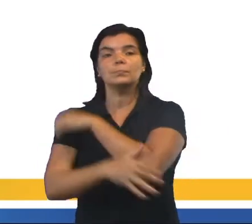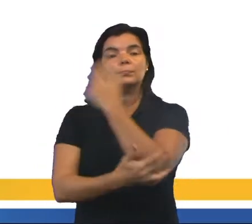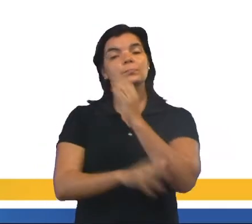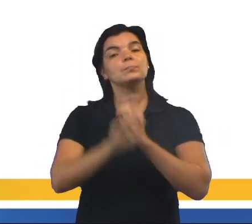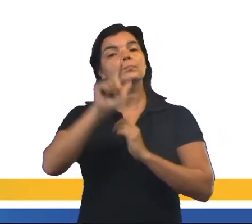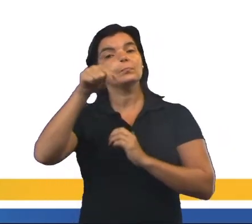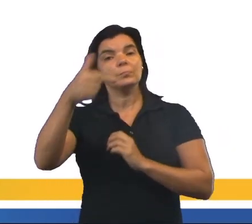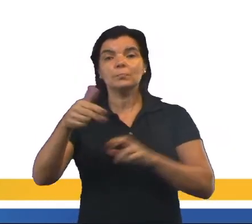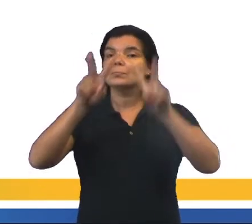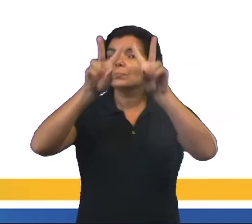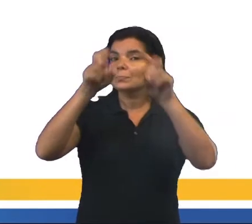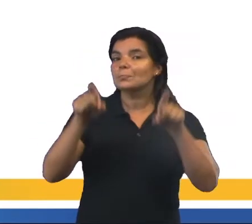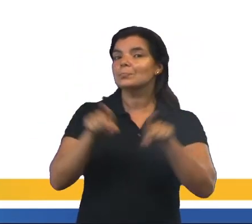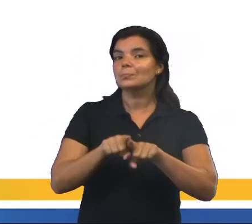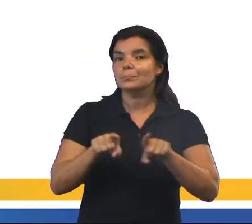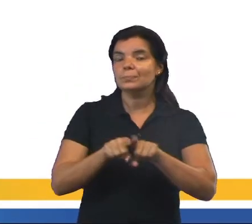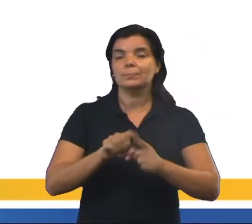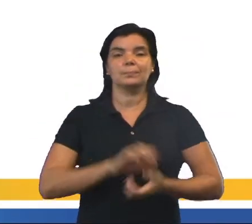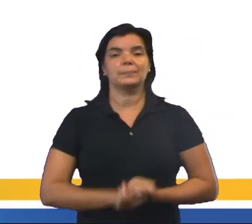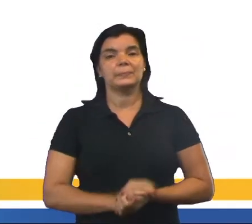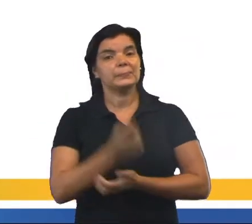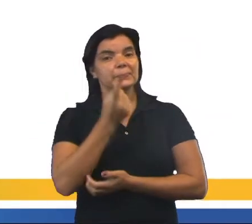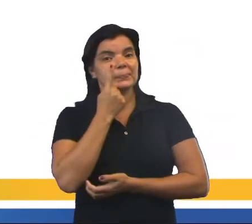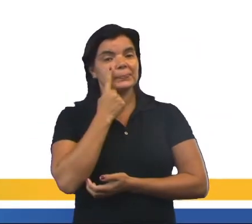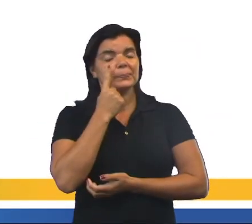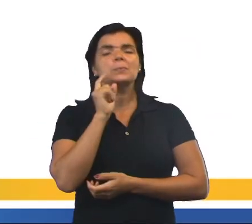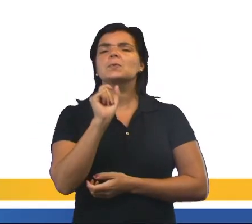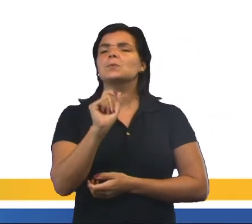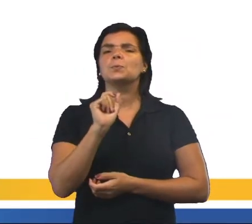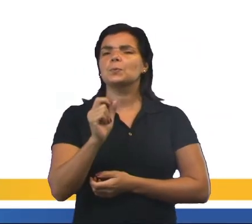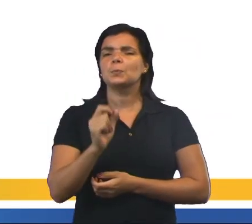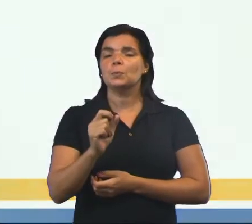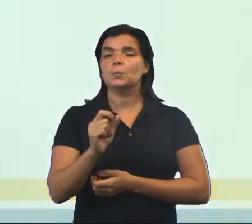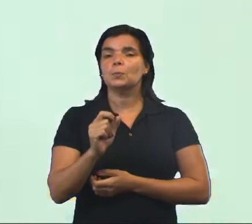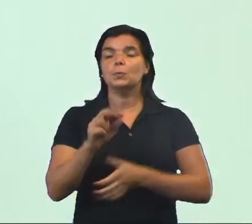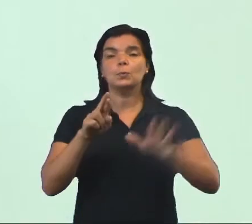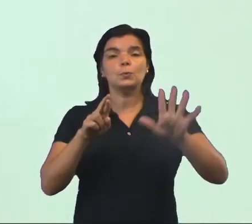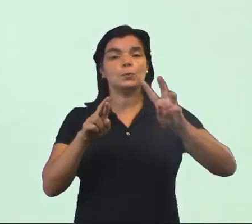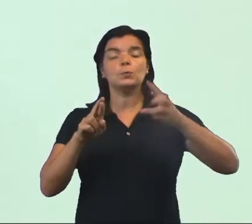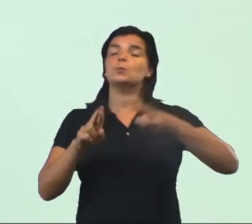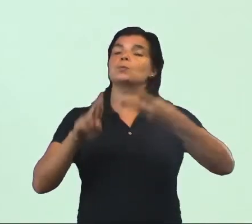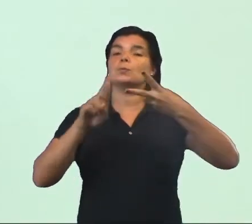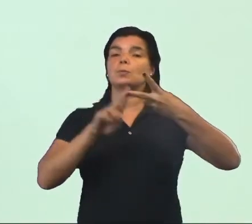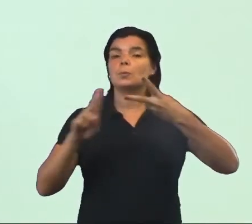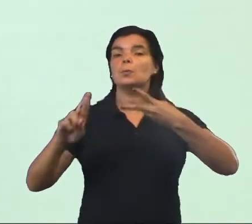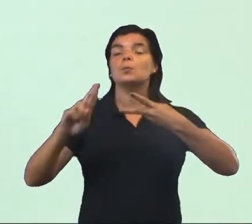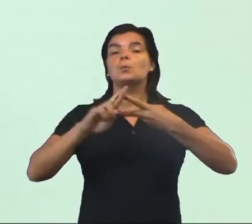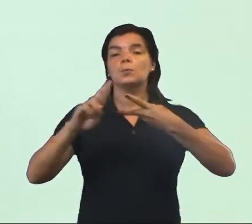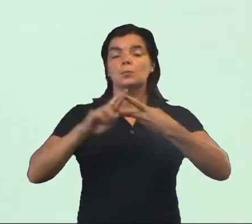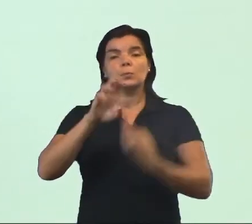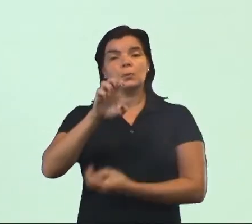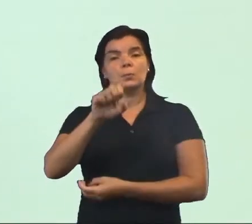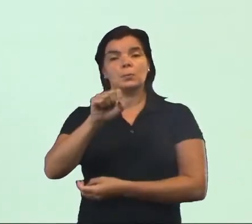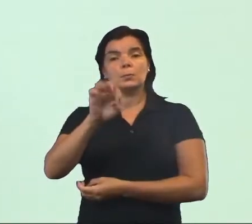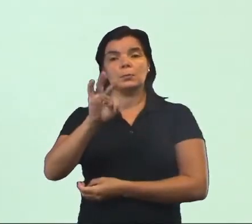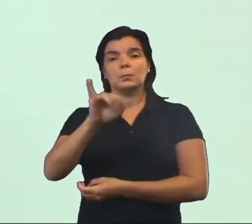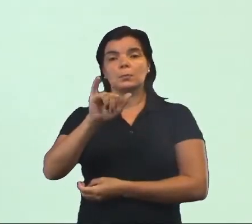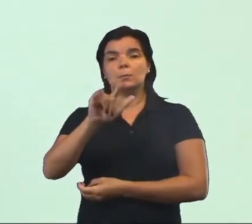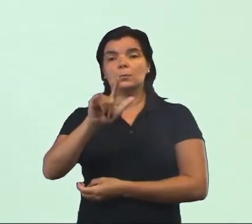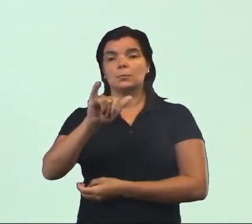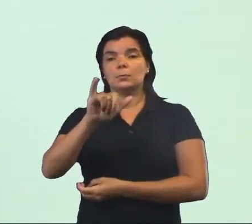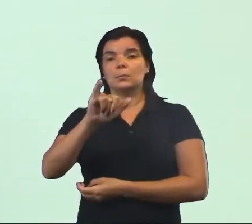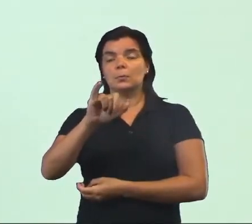e outros temas também. Olhem só, gente, e o que são recursos estilísticos? O tema da nossa aula é